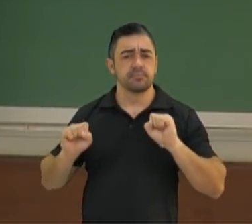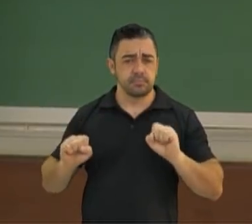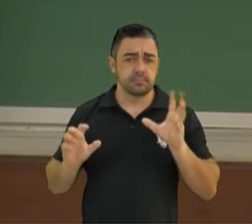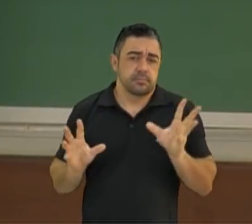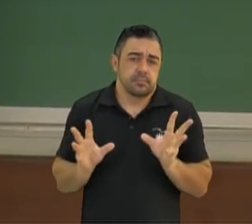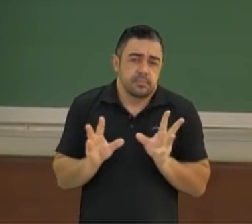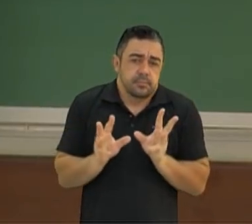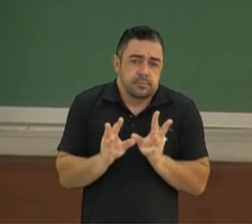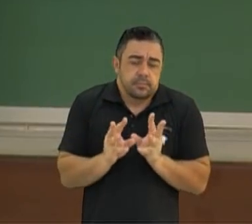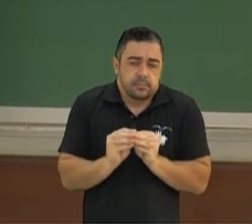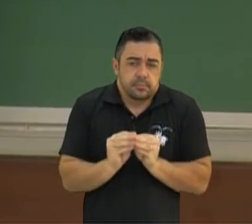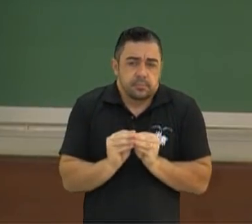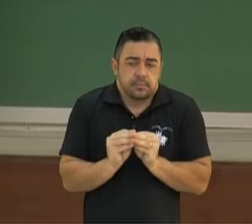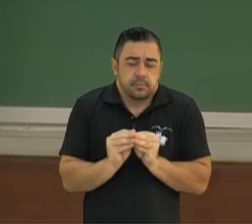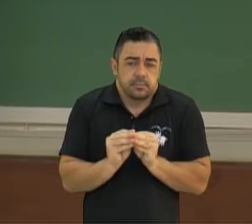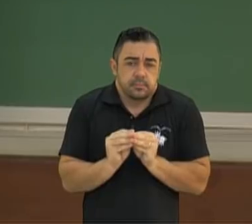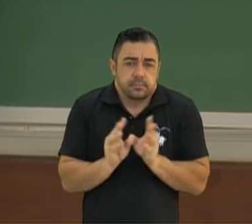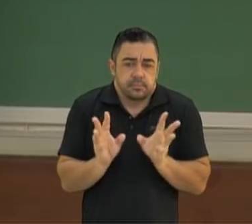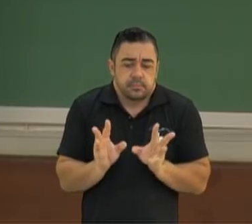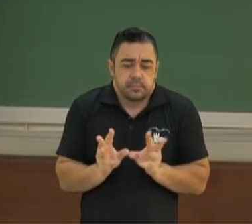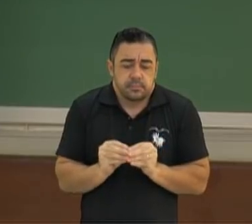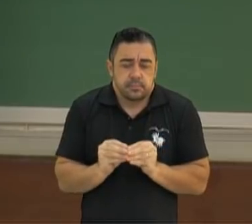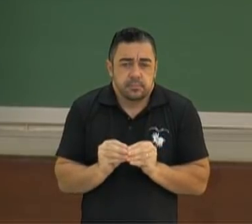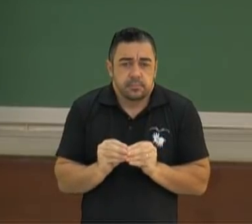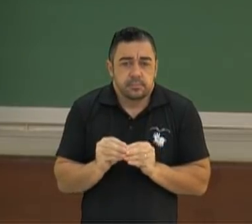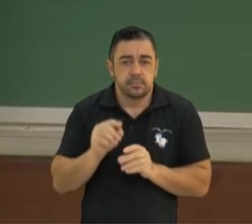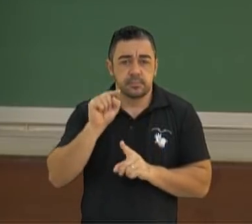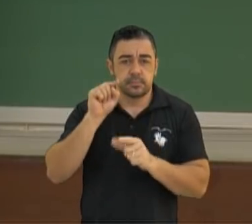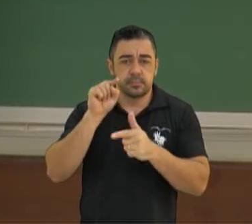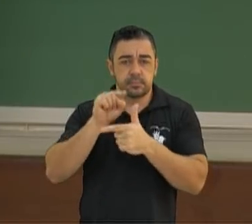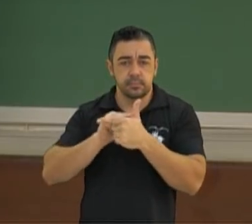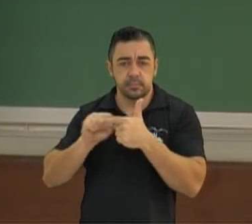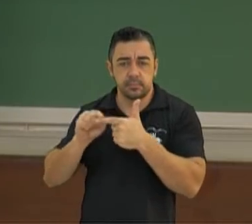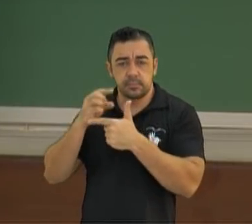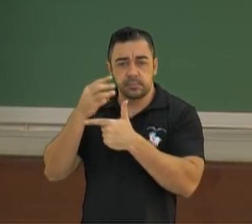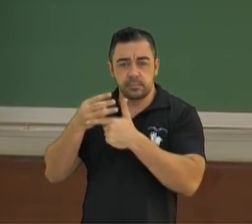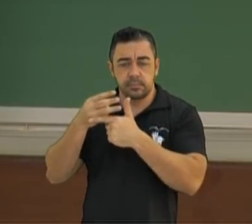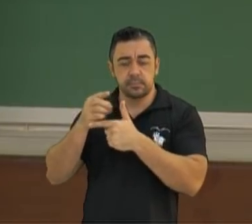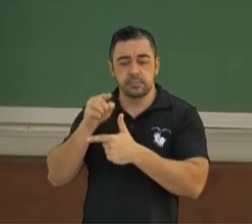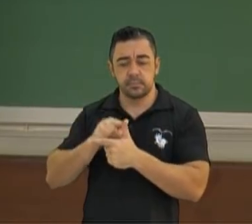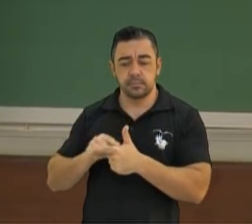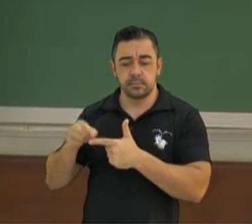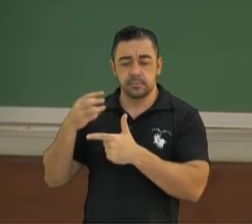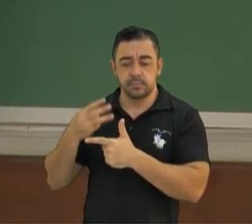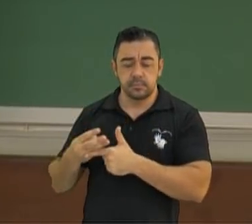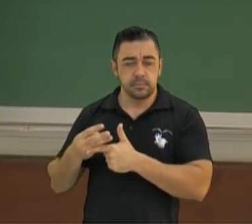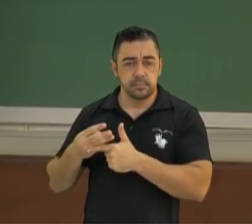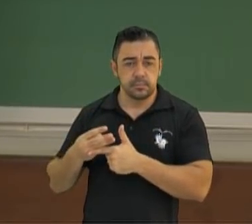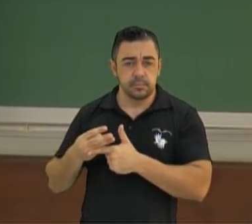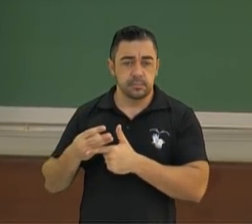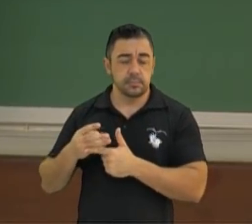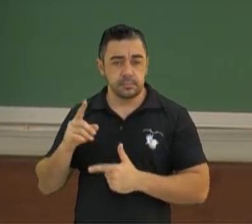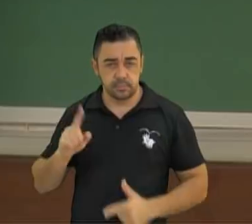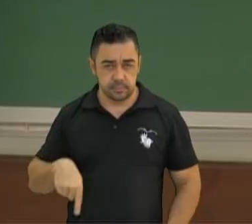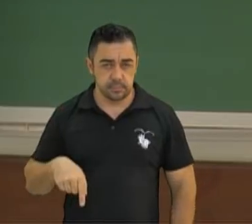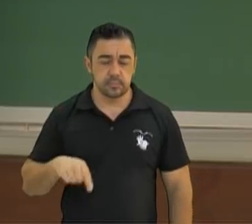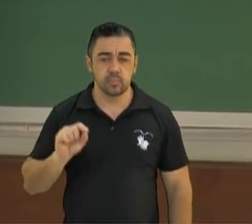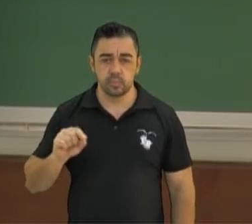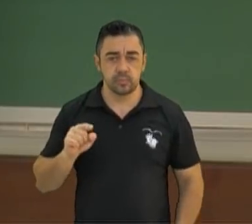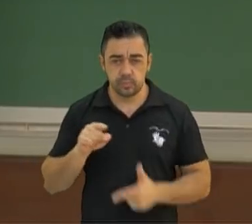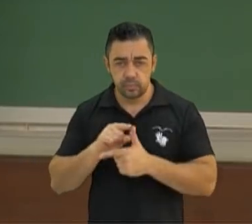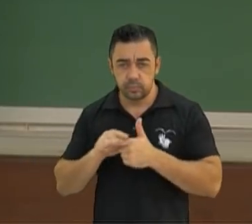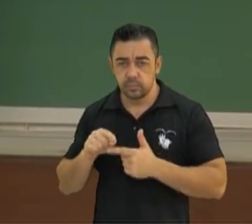posso simplificar. Posso simplificar por 3. Quem que é esse 3? É o máximo divisor